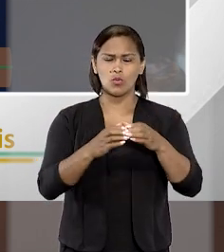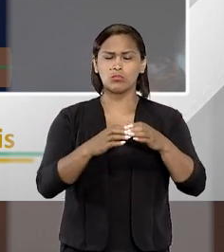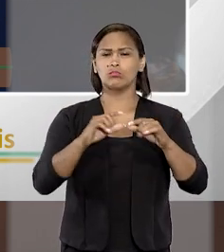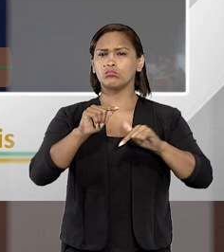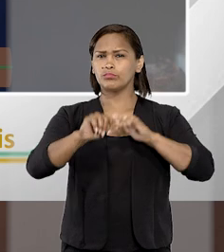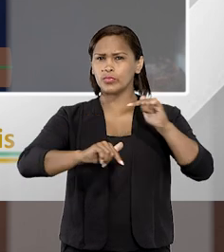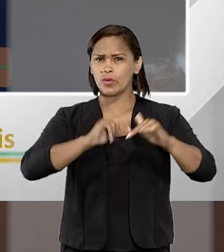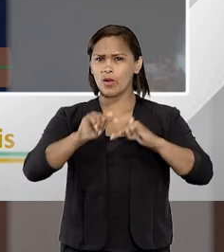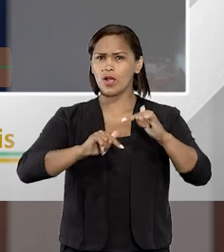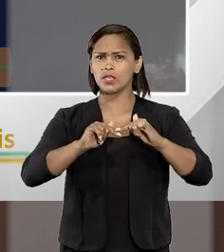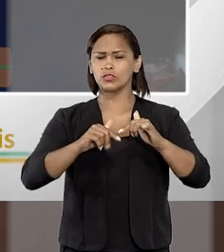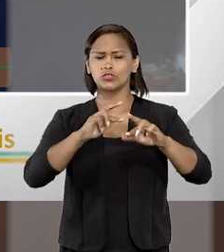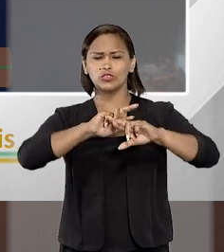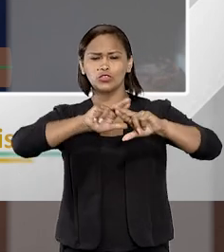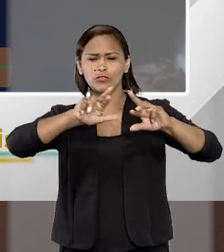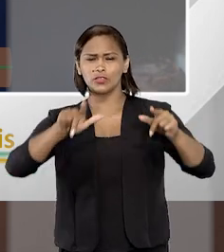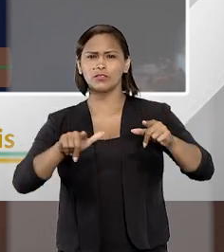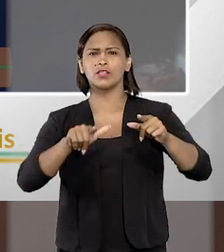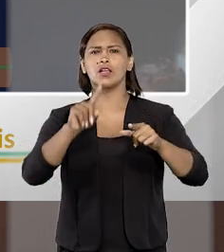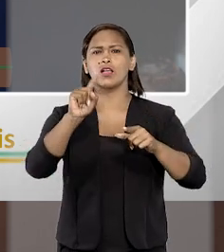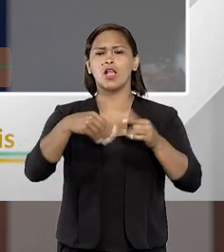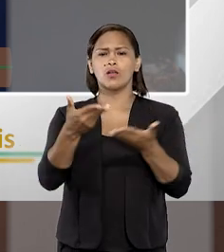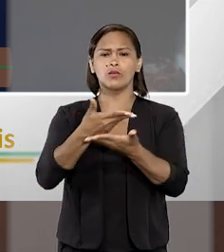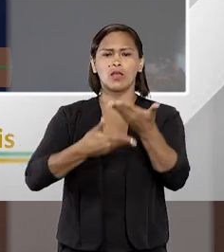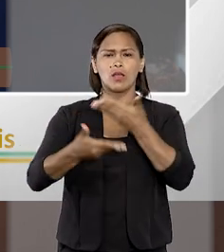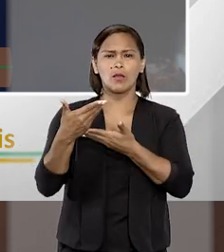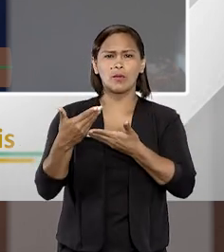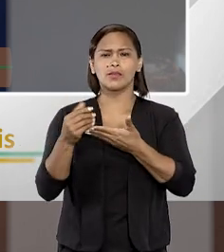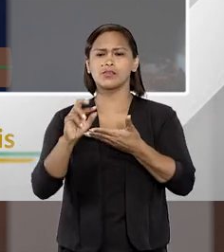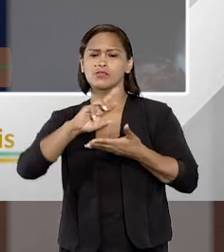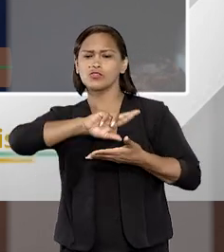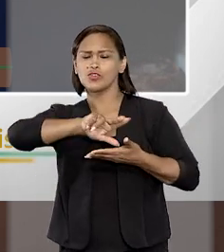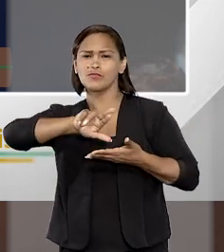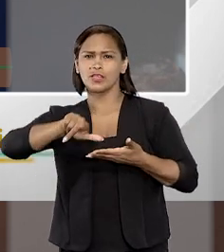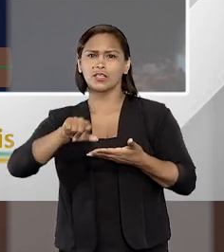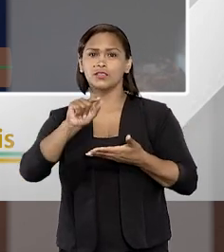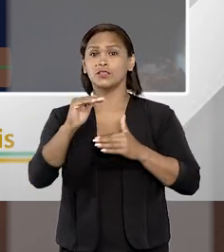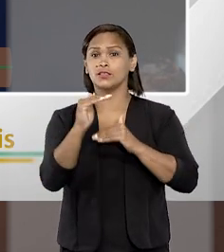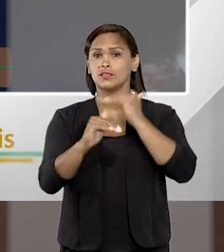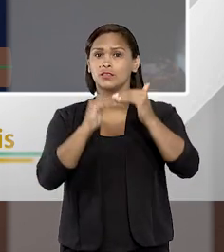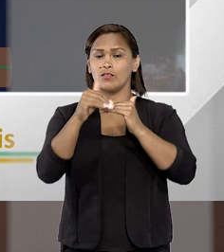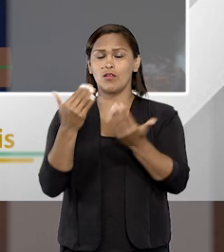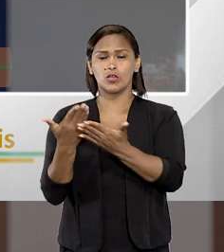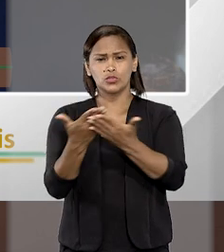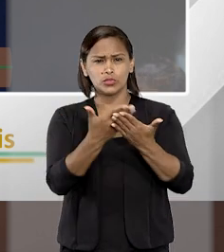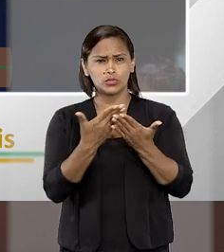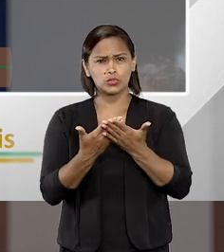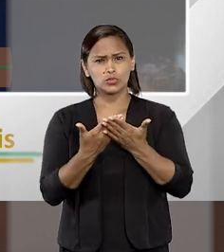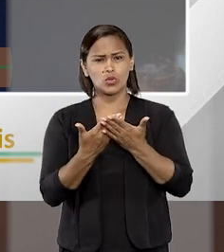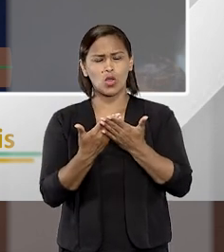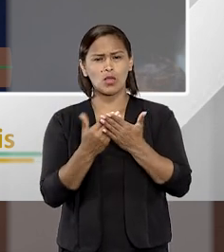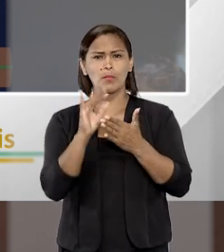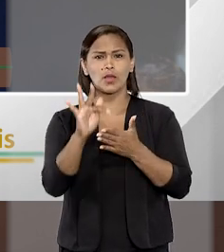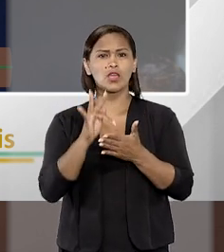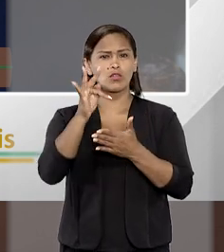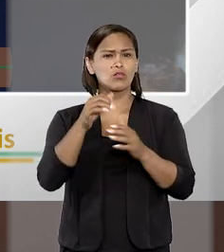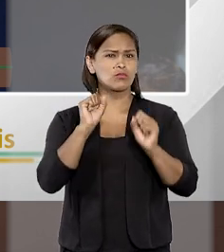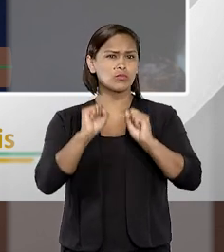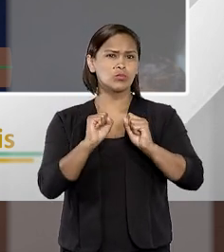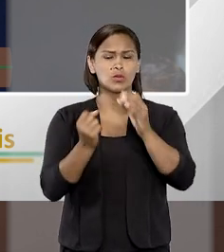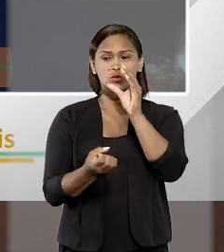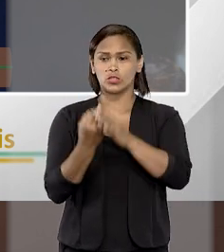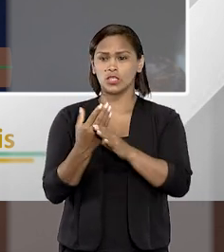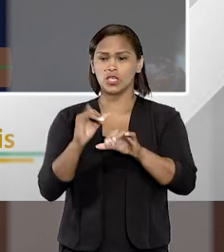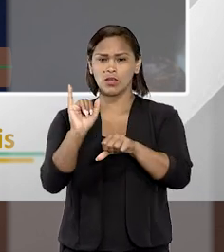muito diversificado quanto aos participantes desenvolvendo esses estudos para que no futuro possamos